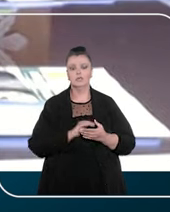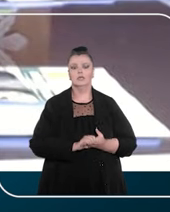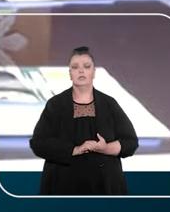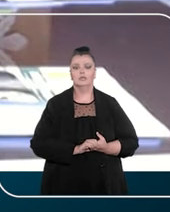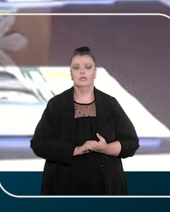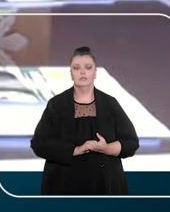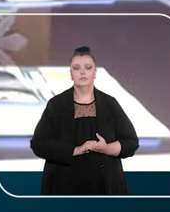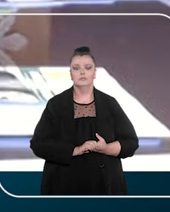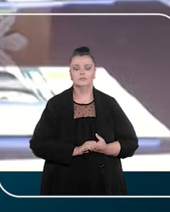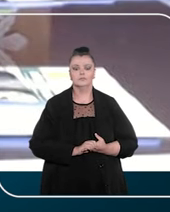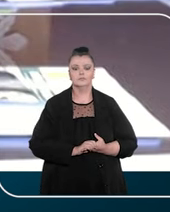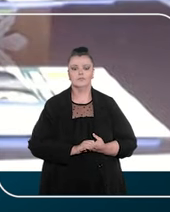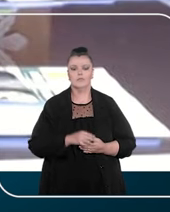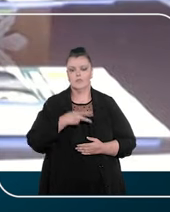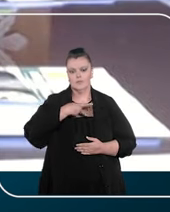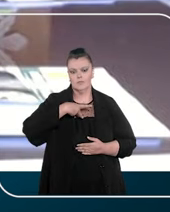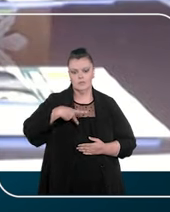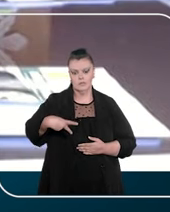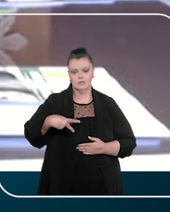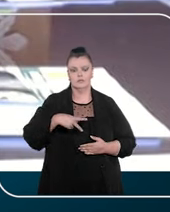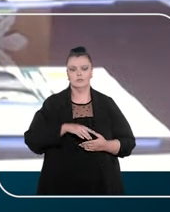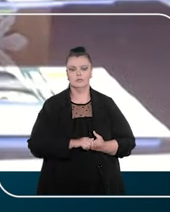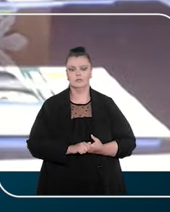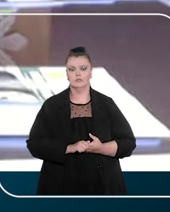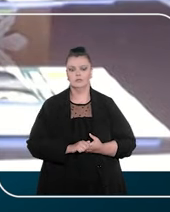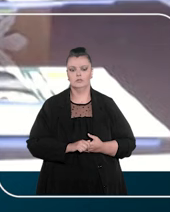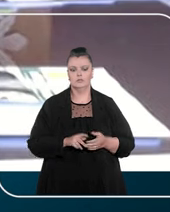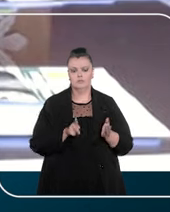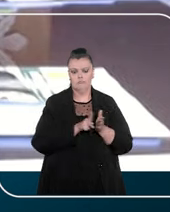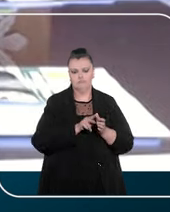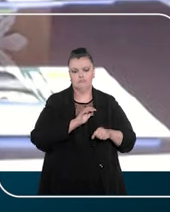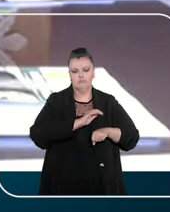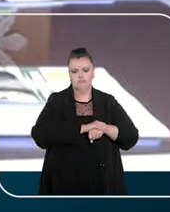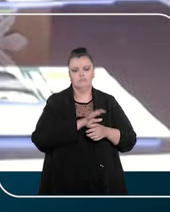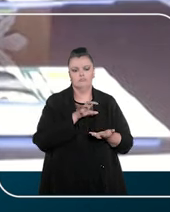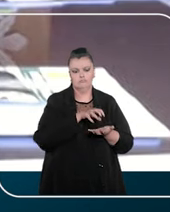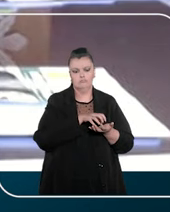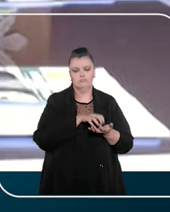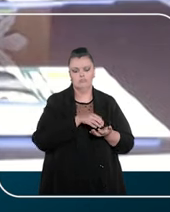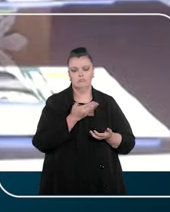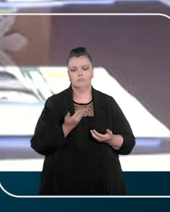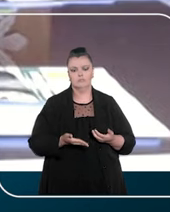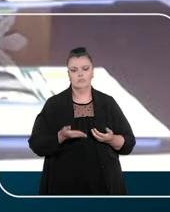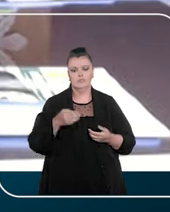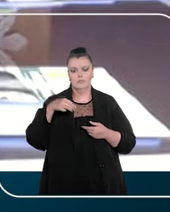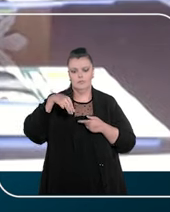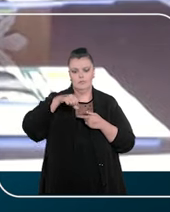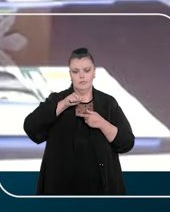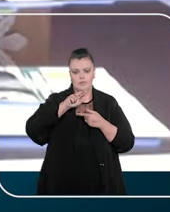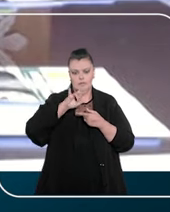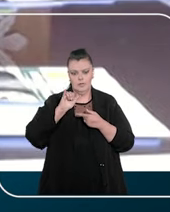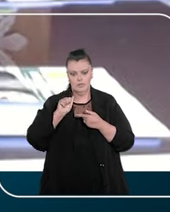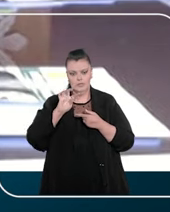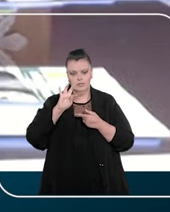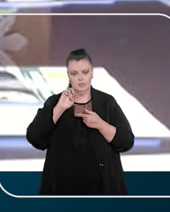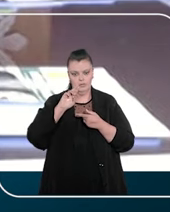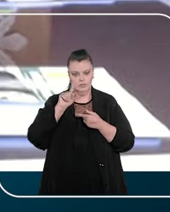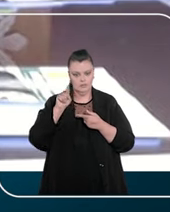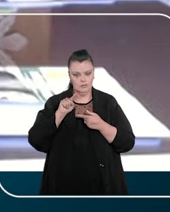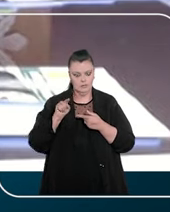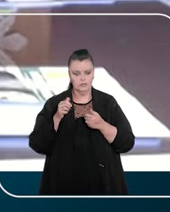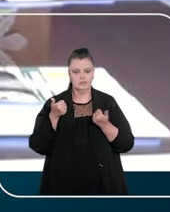nossos estimadíssimos, né, presidente da nossa corte, ministra Maria Tereza, o nosso